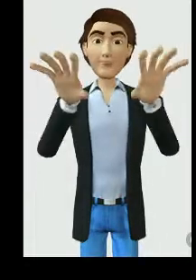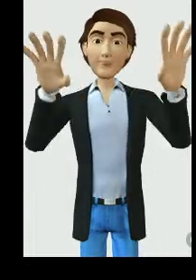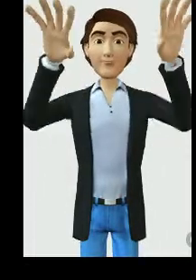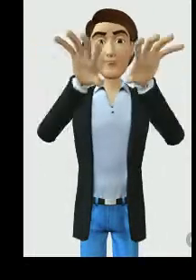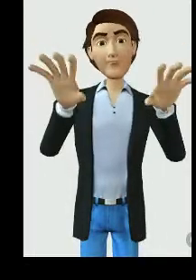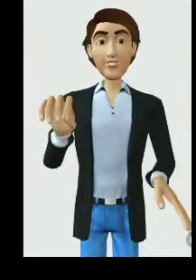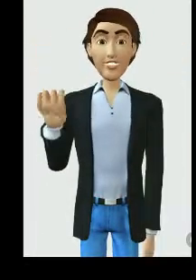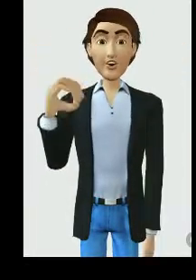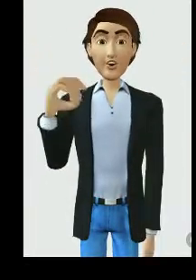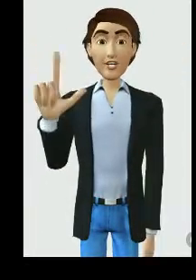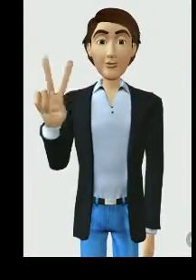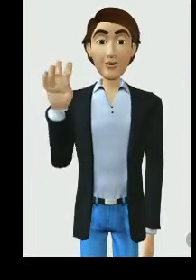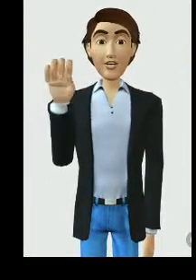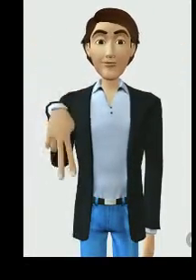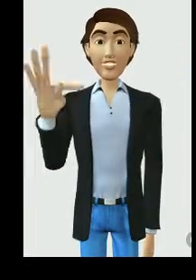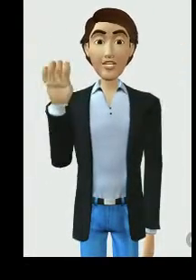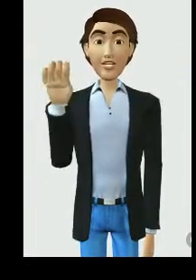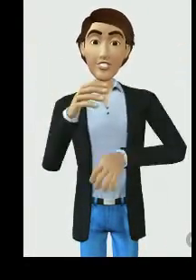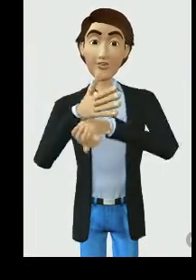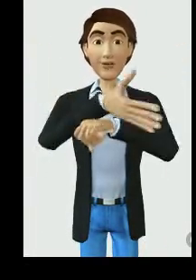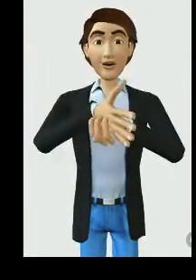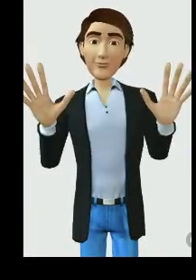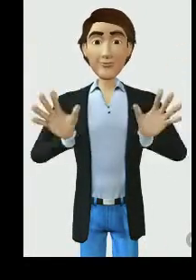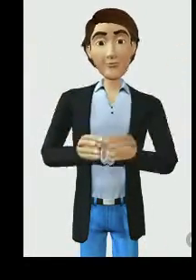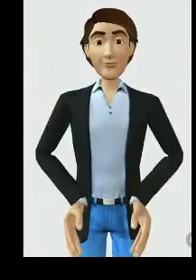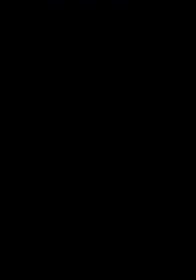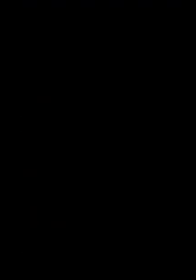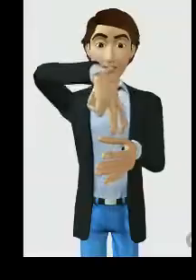resfriando o vapor do solvente ao entrar no condensador.